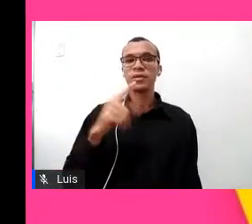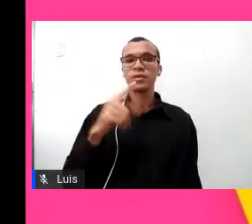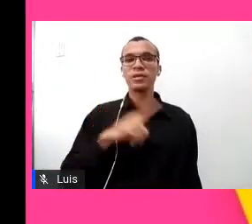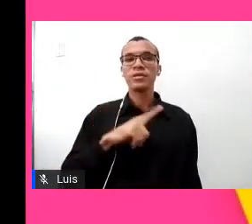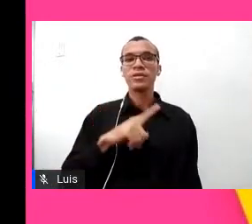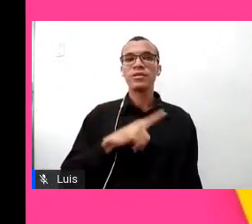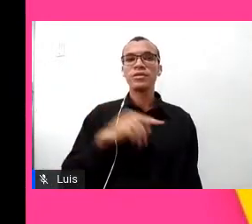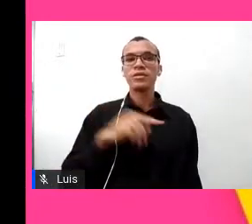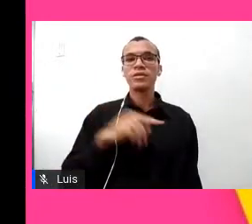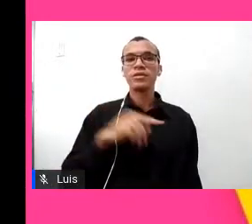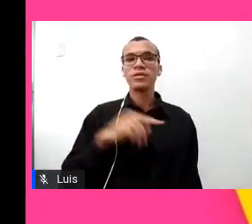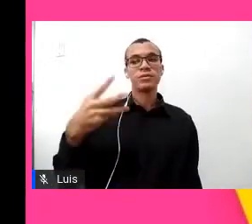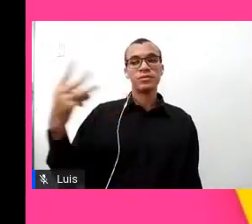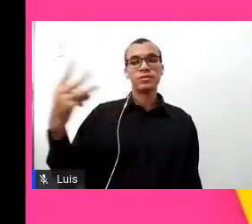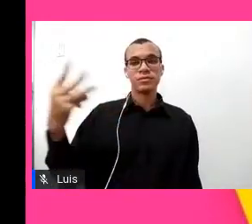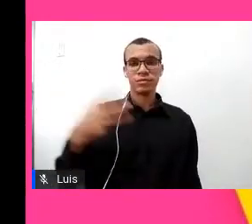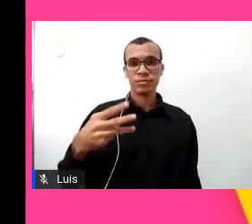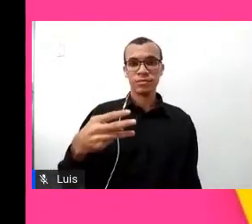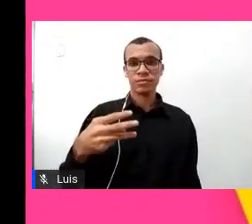33,